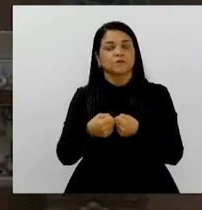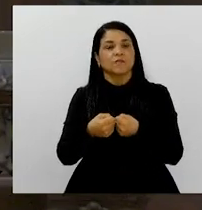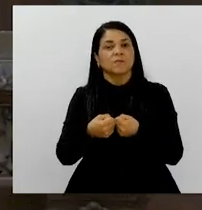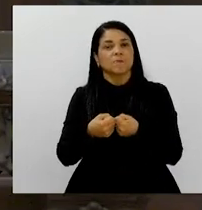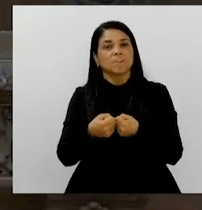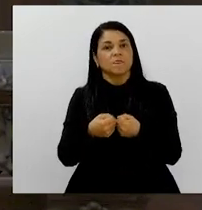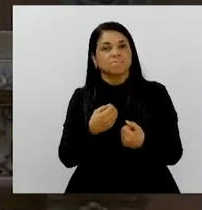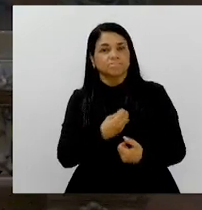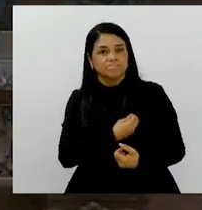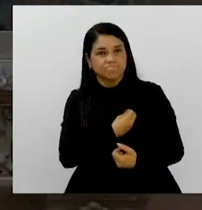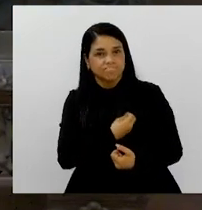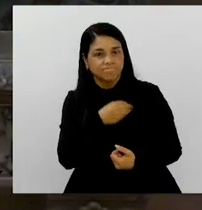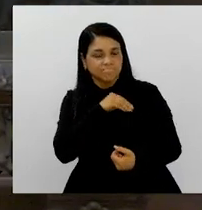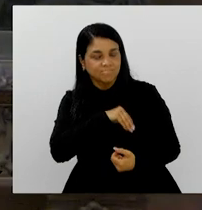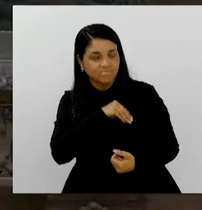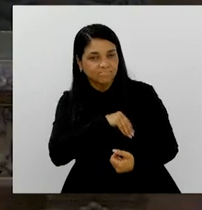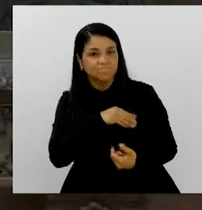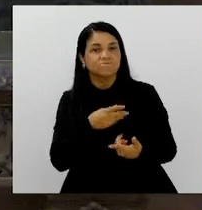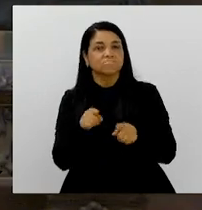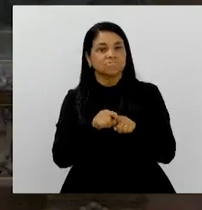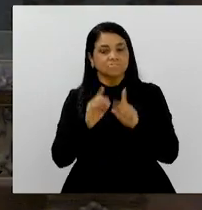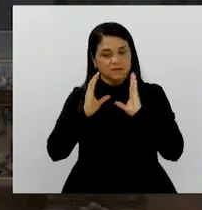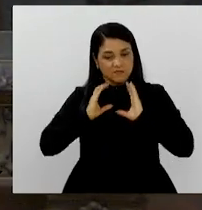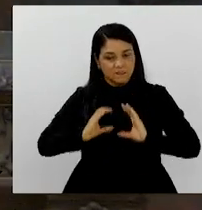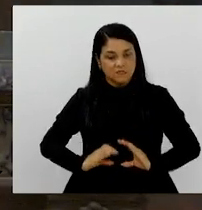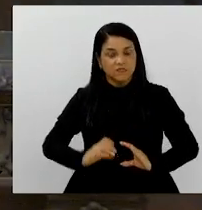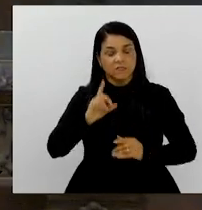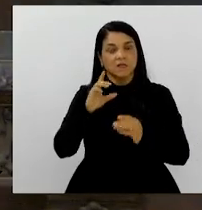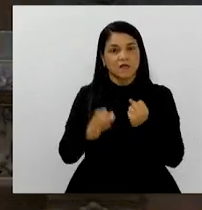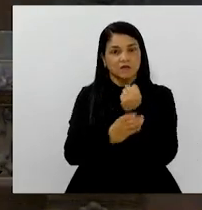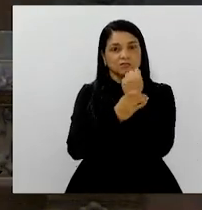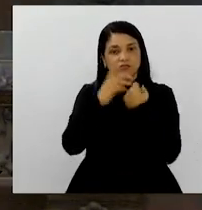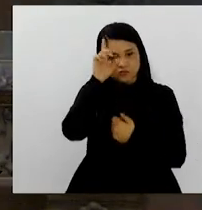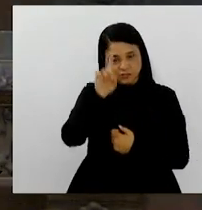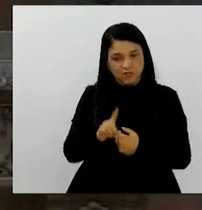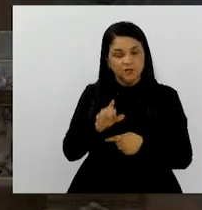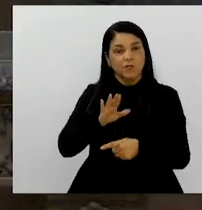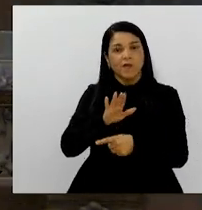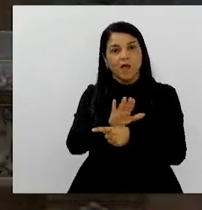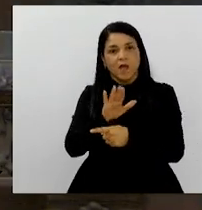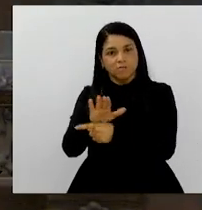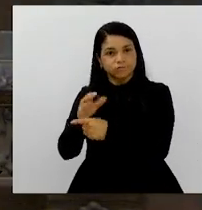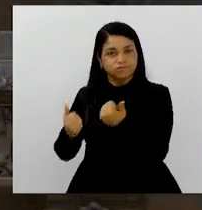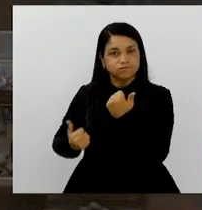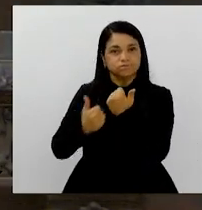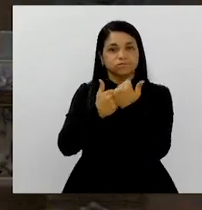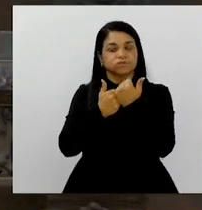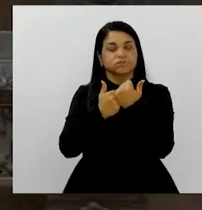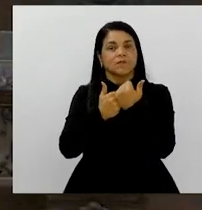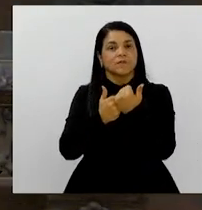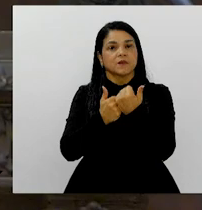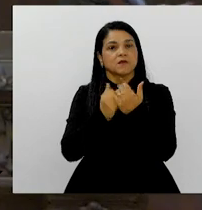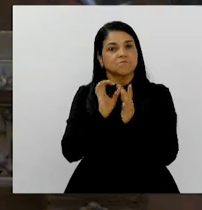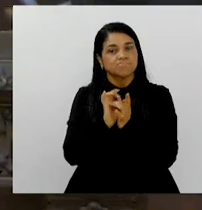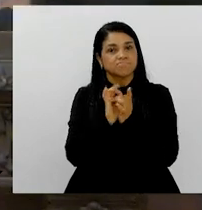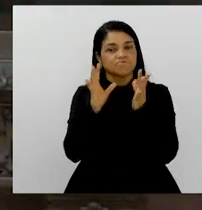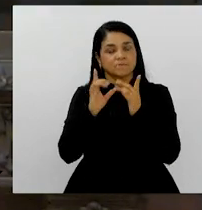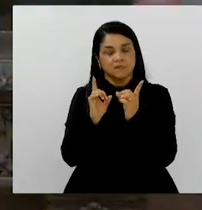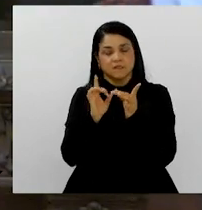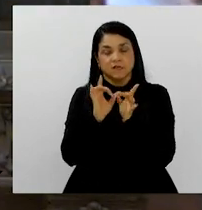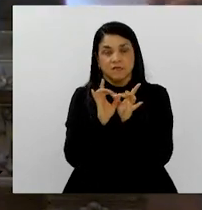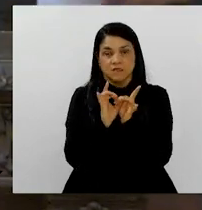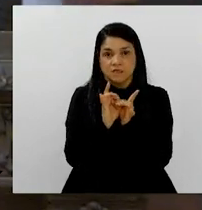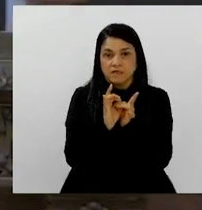levando cidadania, garantindo direitos e contribuindo para a emancipação e a democracia do